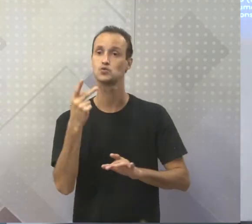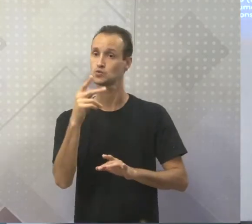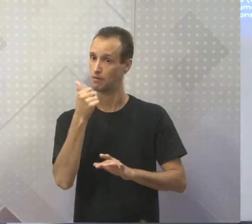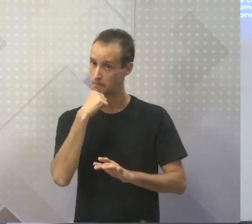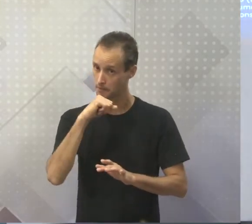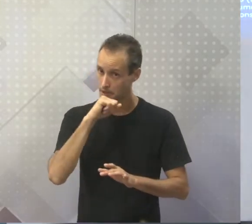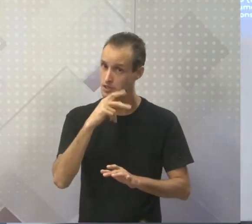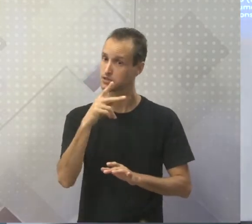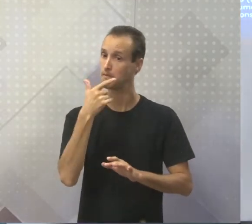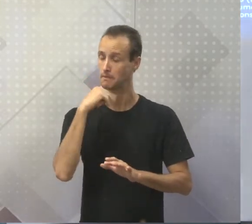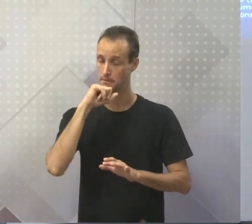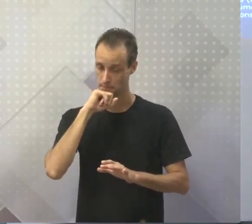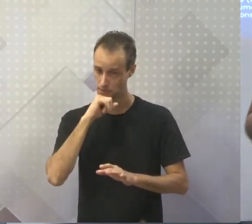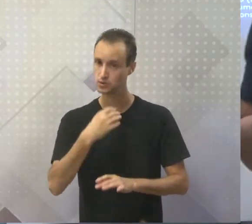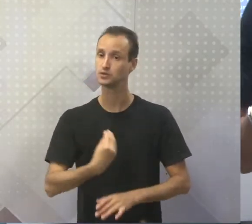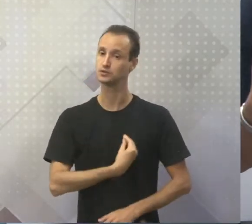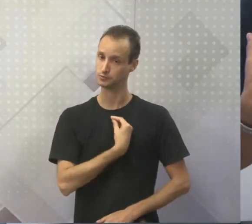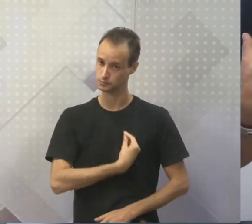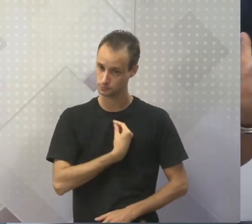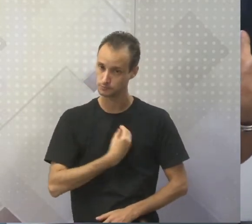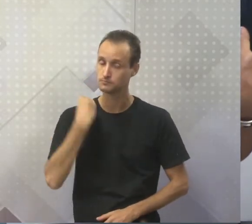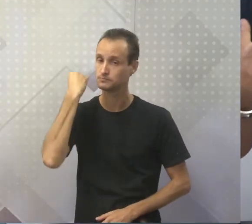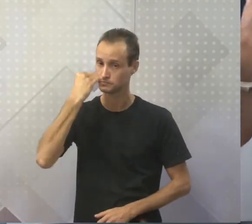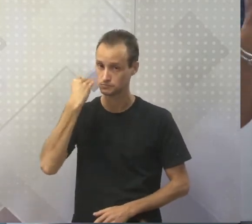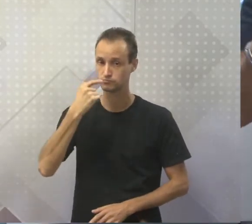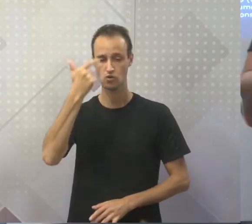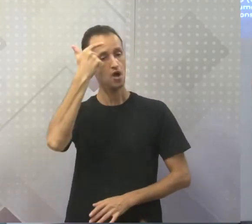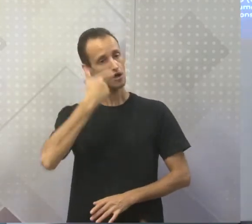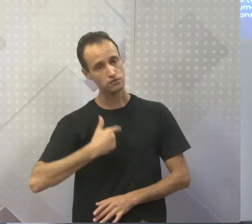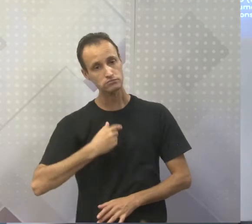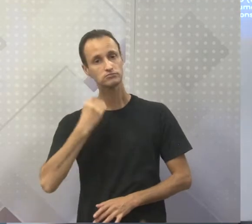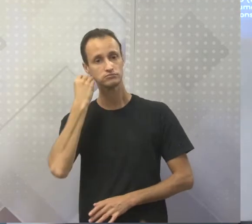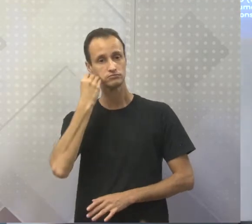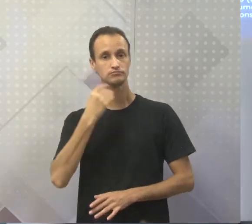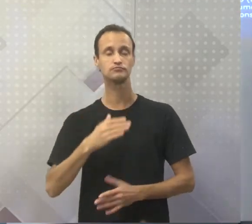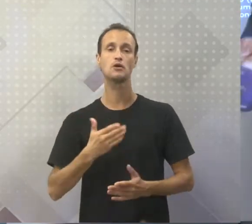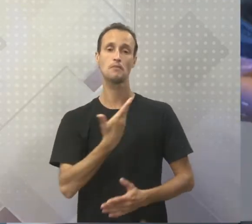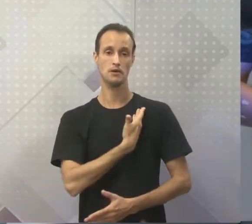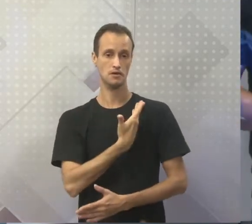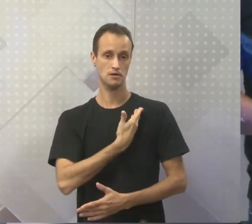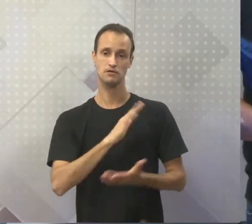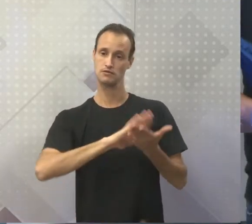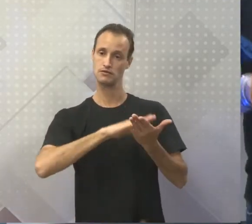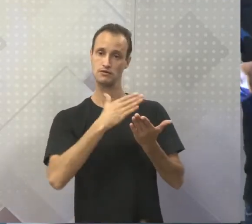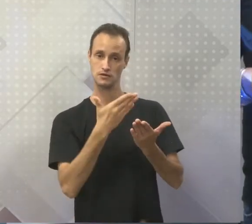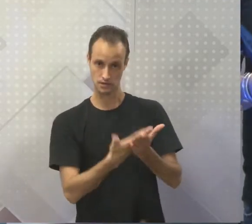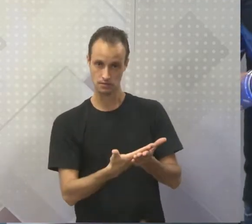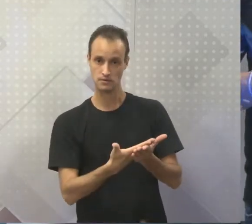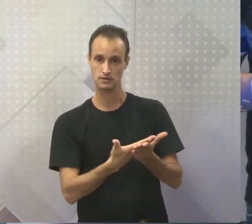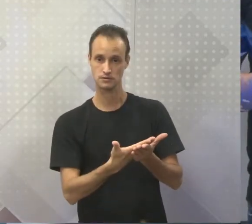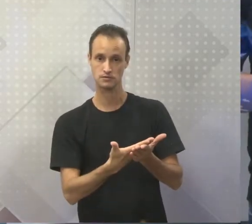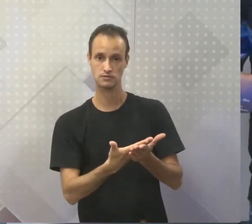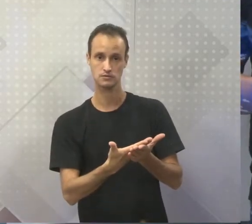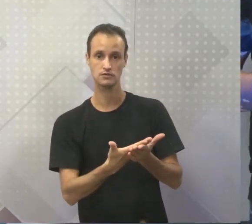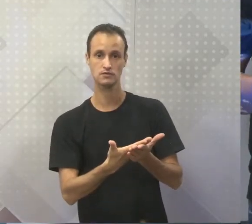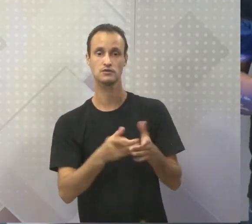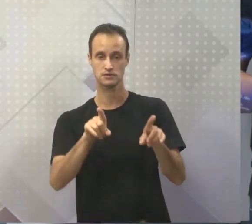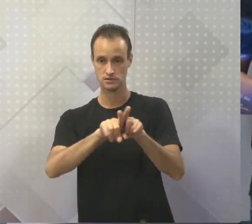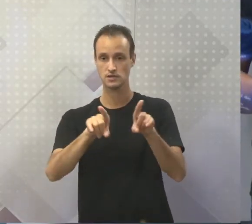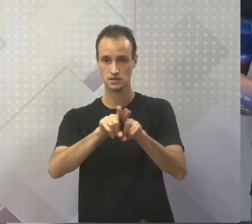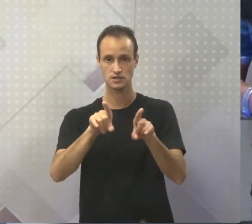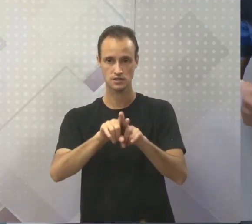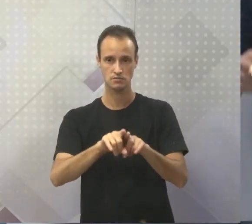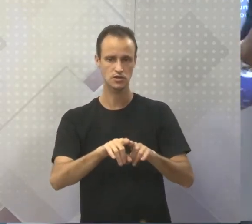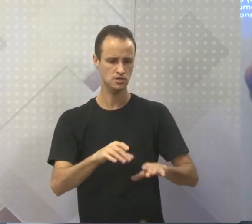seu pai passou por isso. Eu passei por isso. O meu amigo Quevedo, esse aí, intérprete de Lira, passou por isso também. Já foi